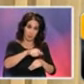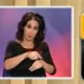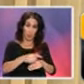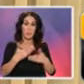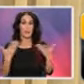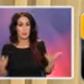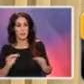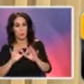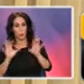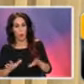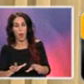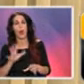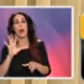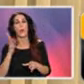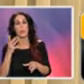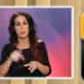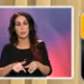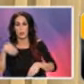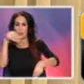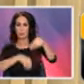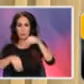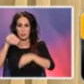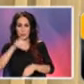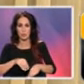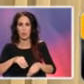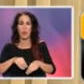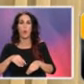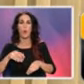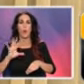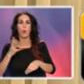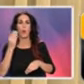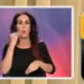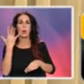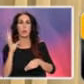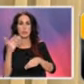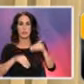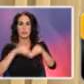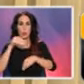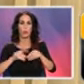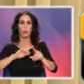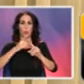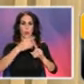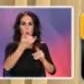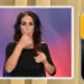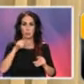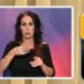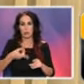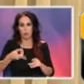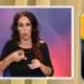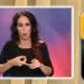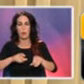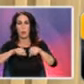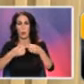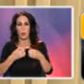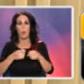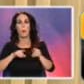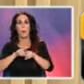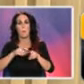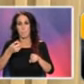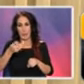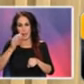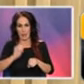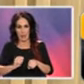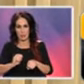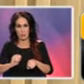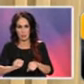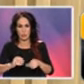Como aconteceu nas eleições legislativas de 2009, em que o Partido Socialista foi